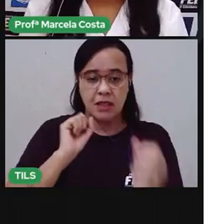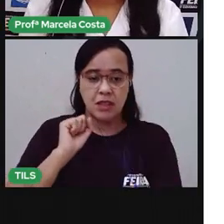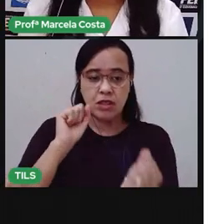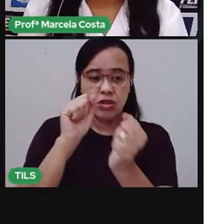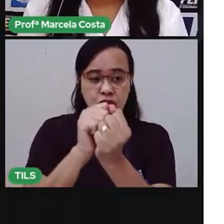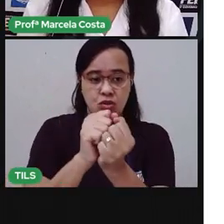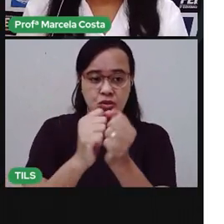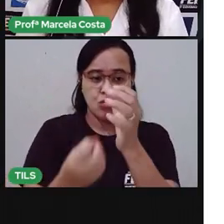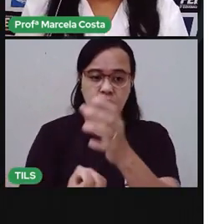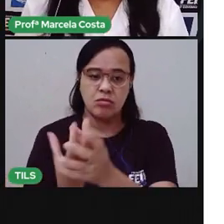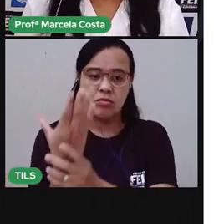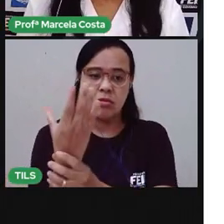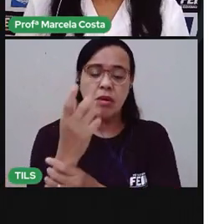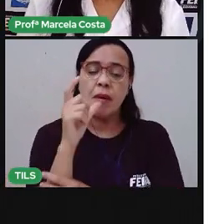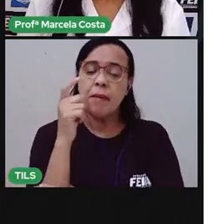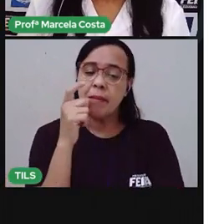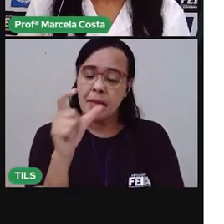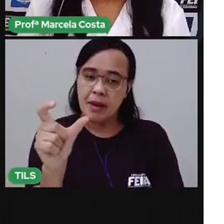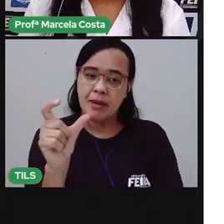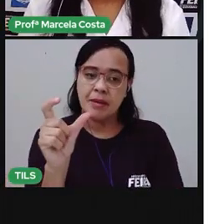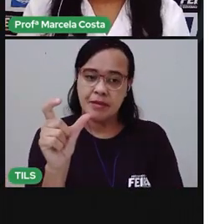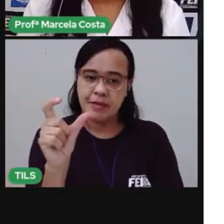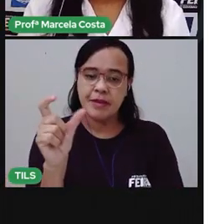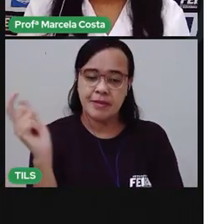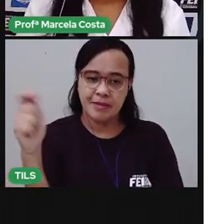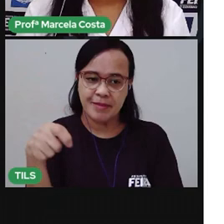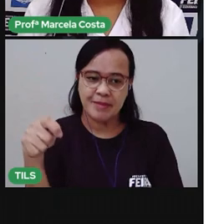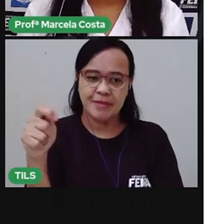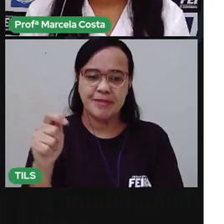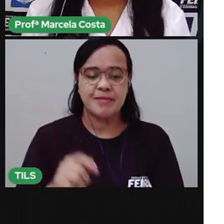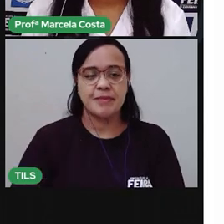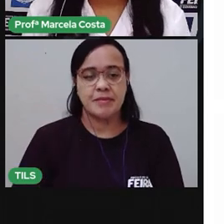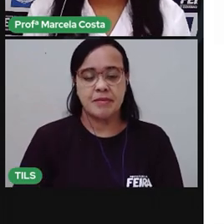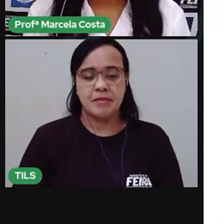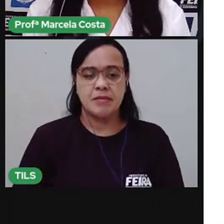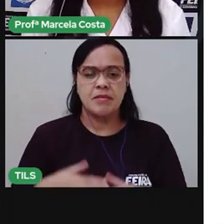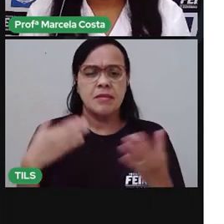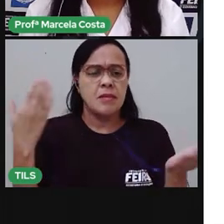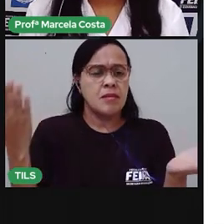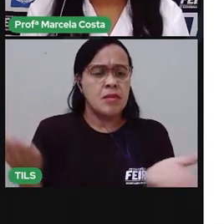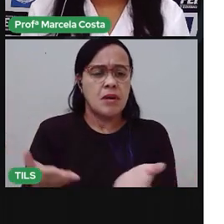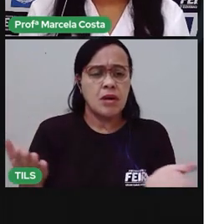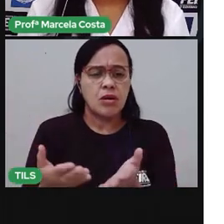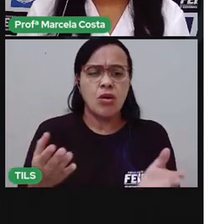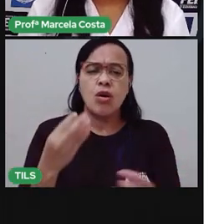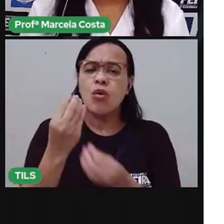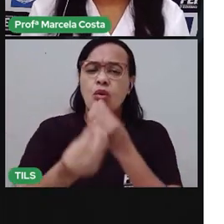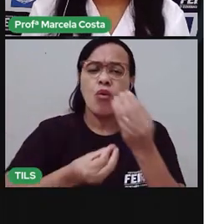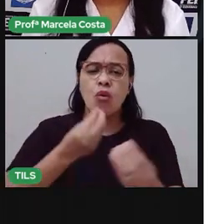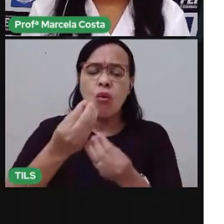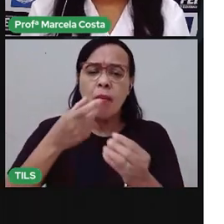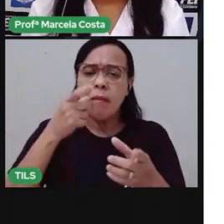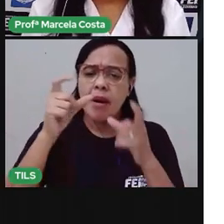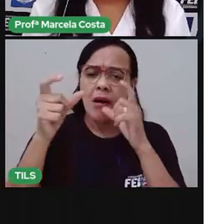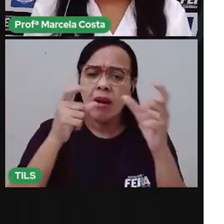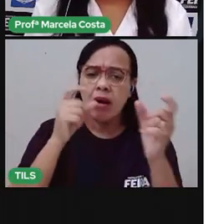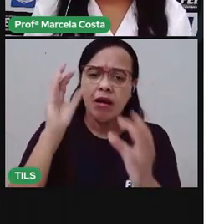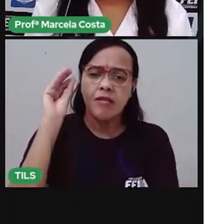formam a palavra agora a gente vai ver a formação de alguma que parar o